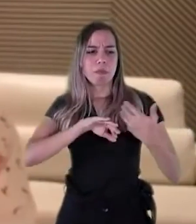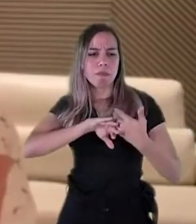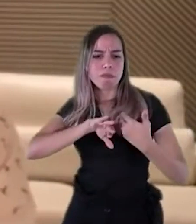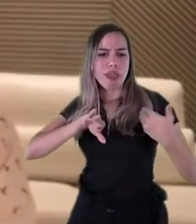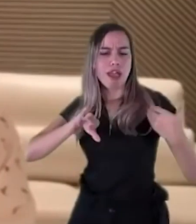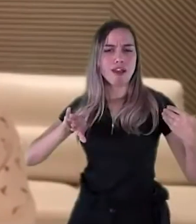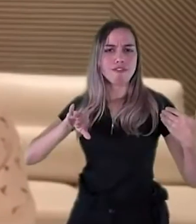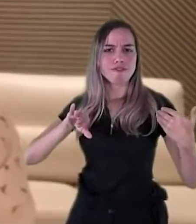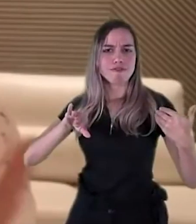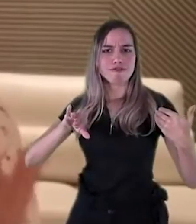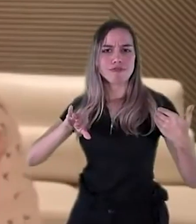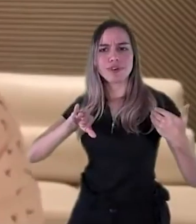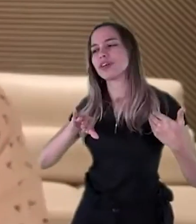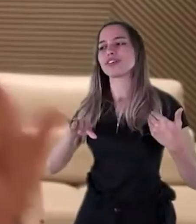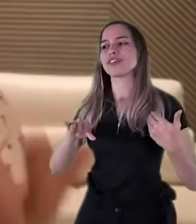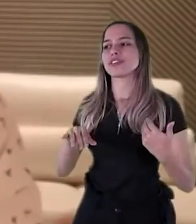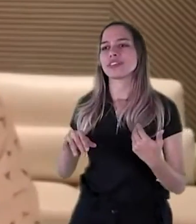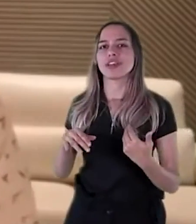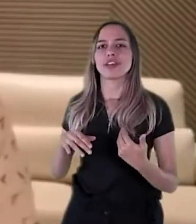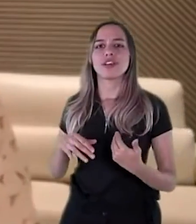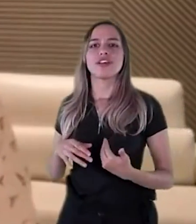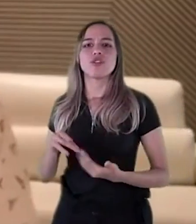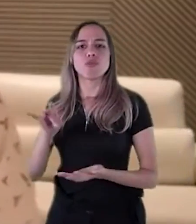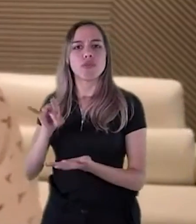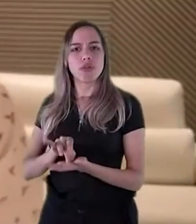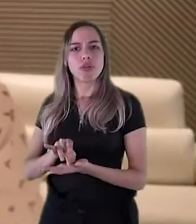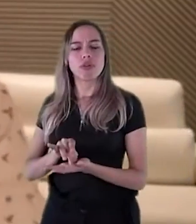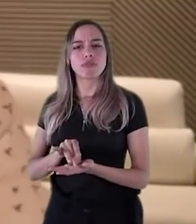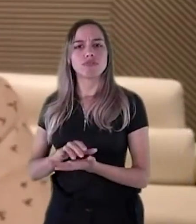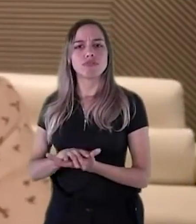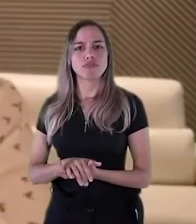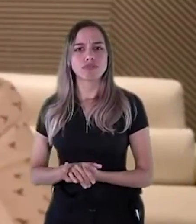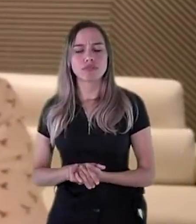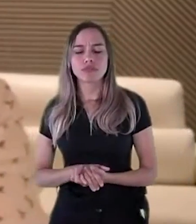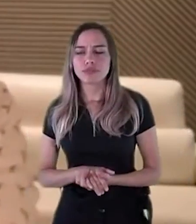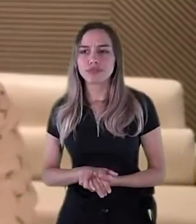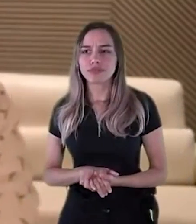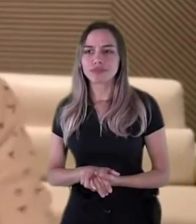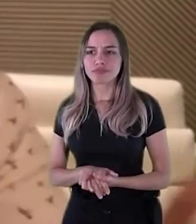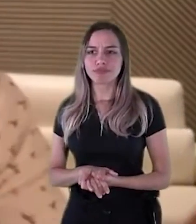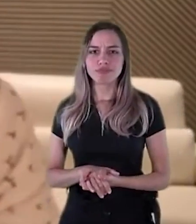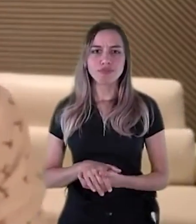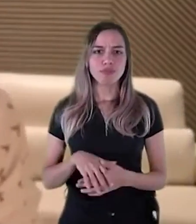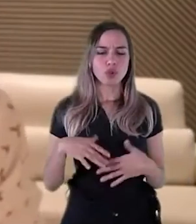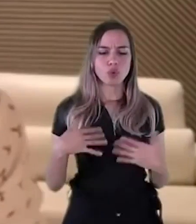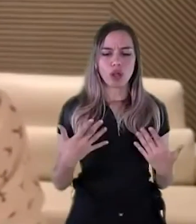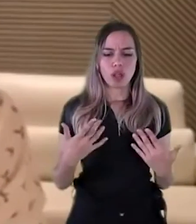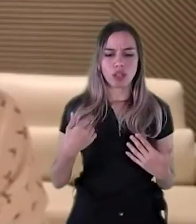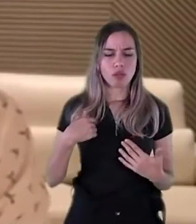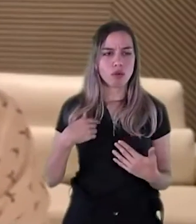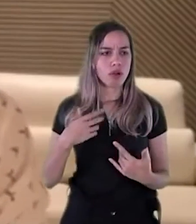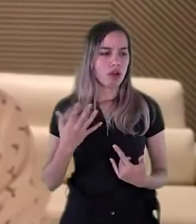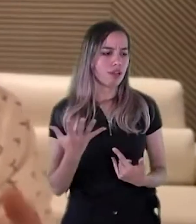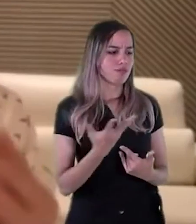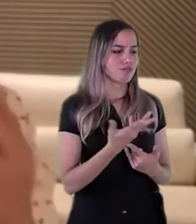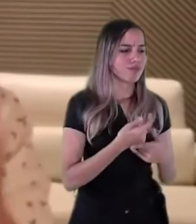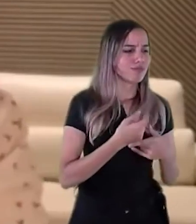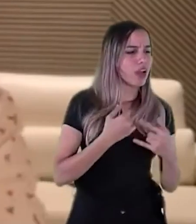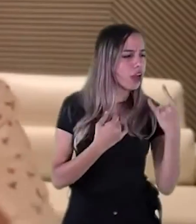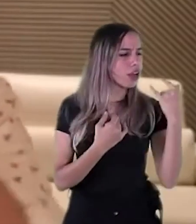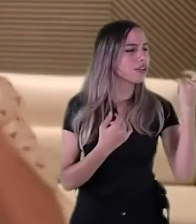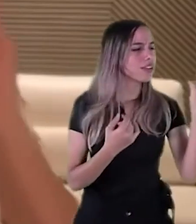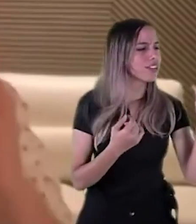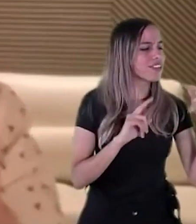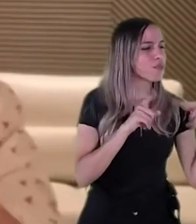É diferente dos elementos que alienam, que nos faz esquecer a realidade. Porque quando eu volto para a realidade, eu volto melhor. Então,